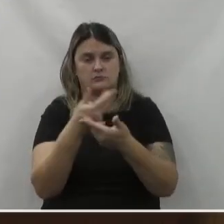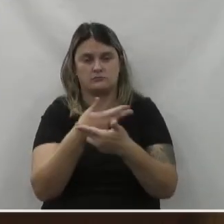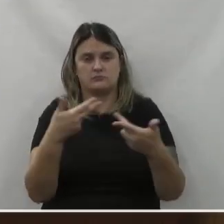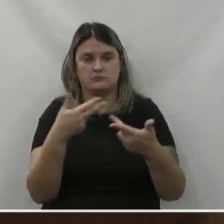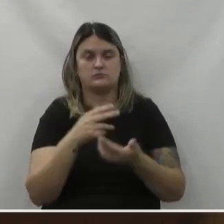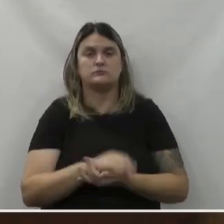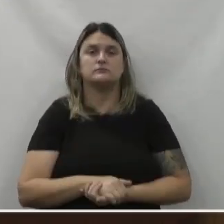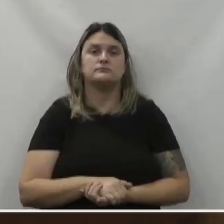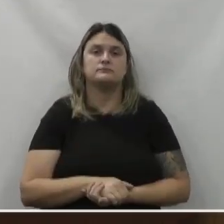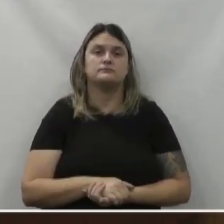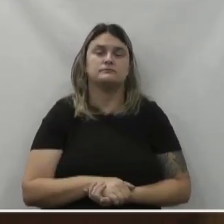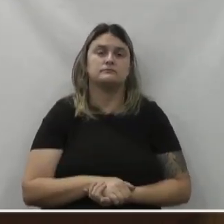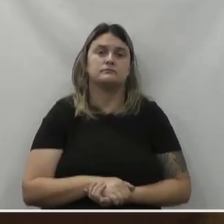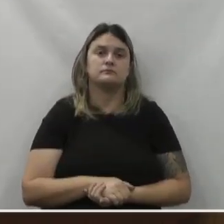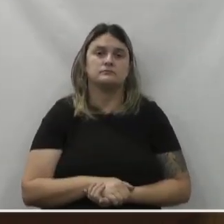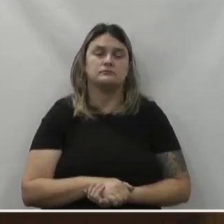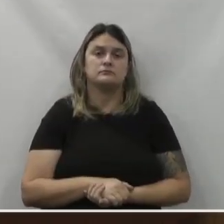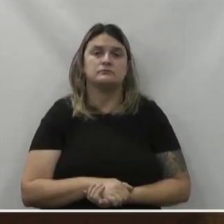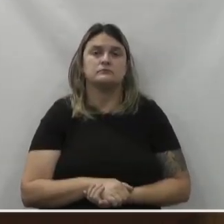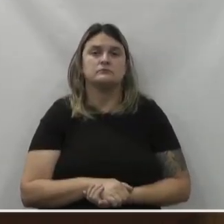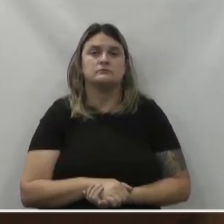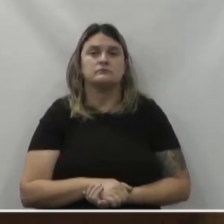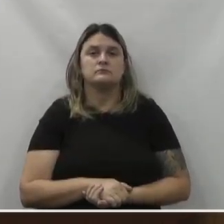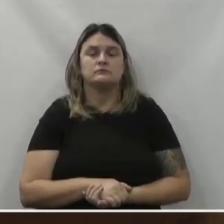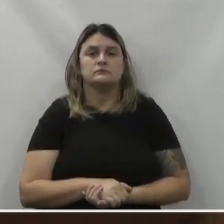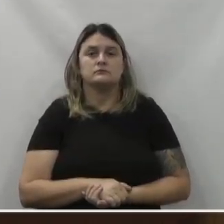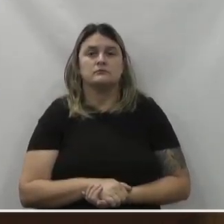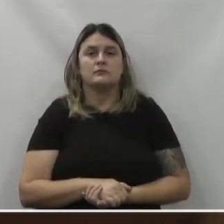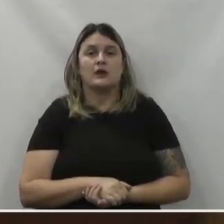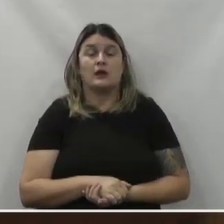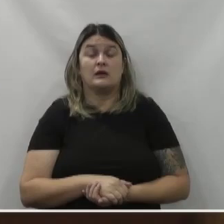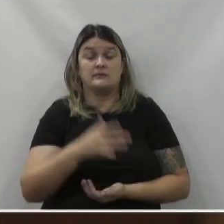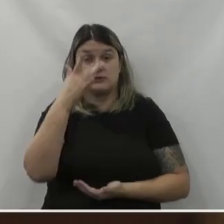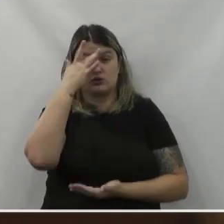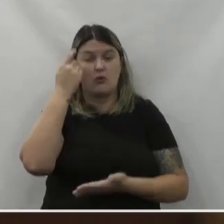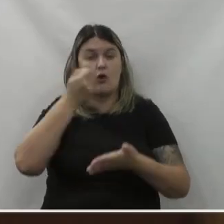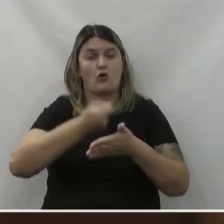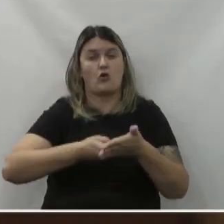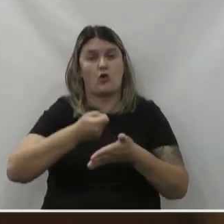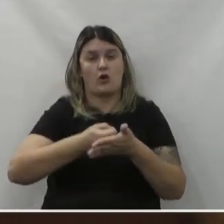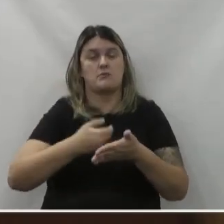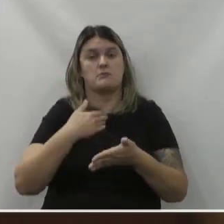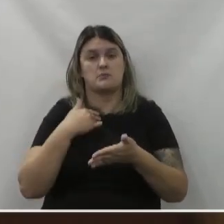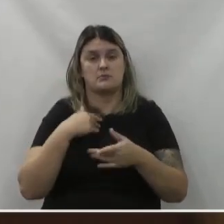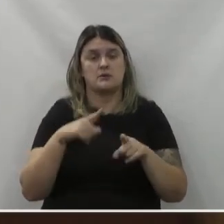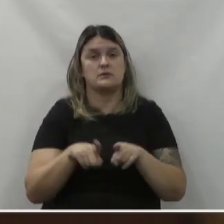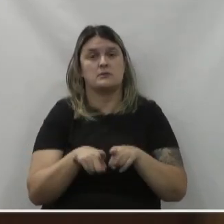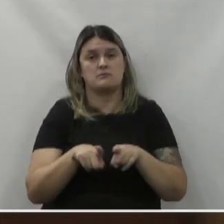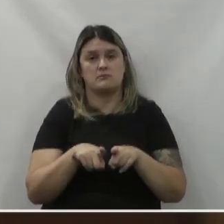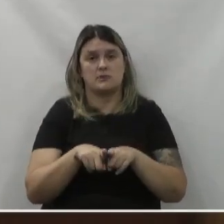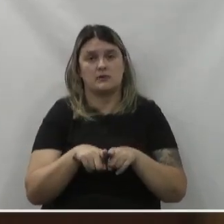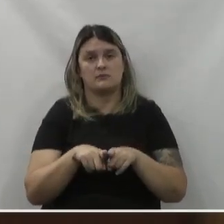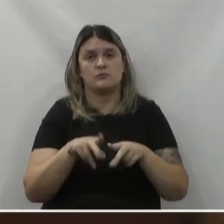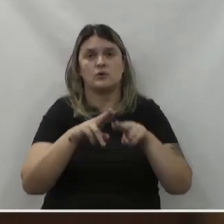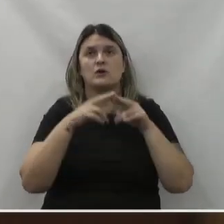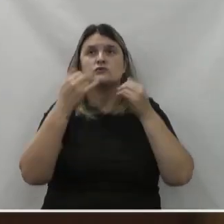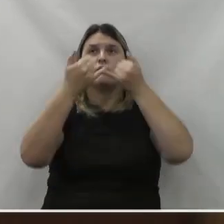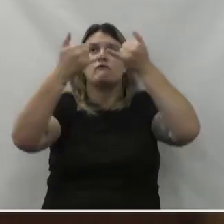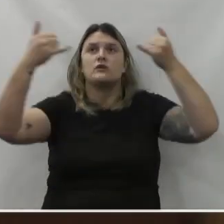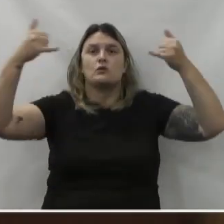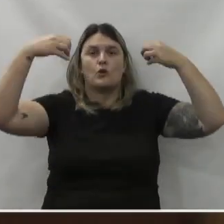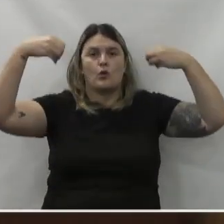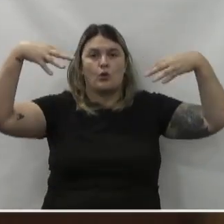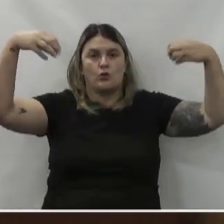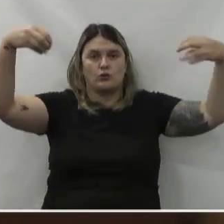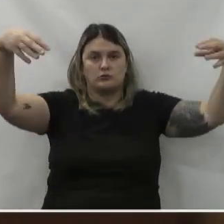a nossa cidade. Para os munícipes de Leona Vitória, eu também sou muito cobrado com referente à extensão de rede.